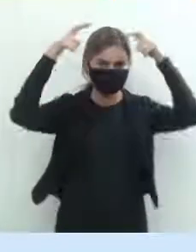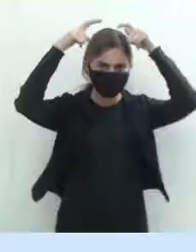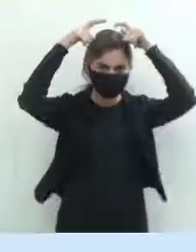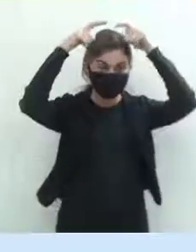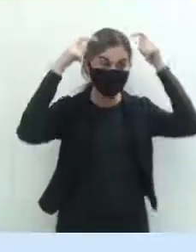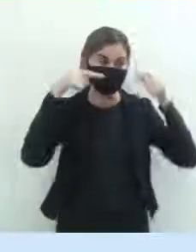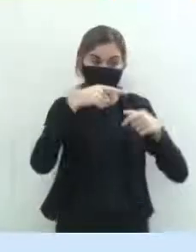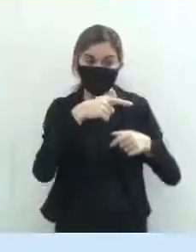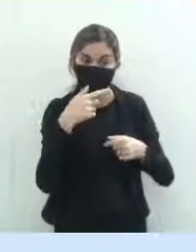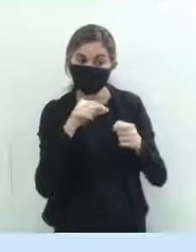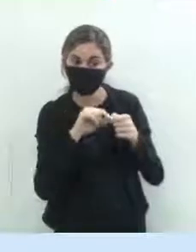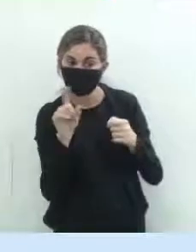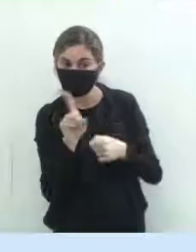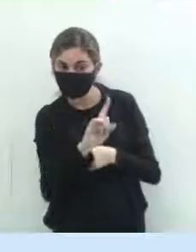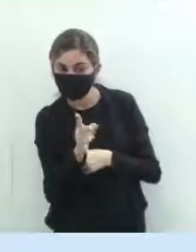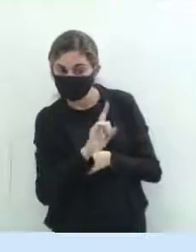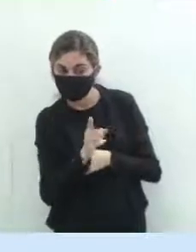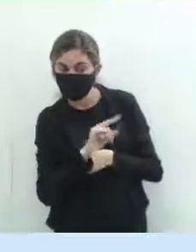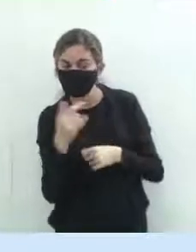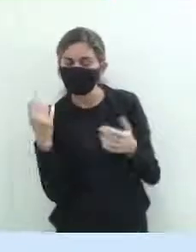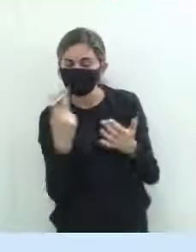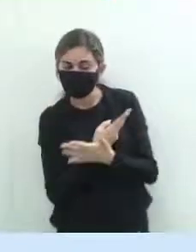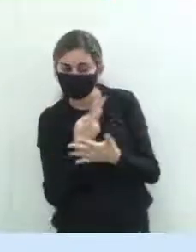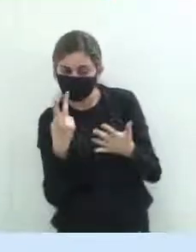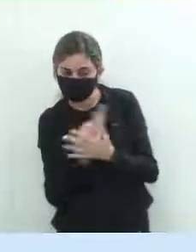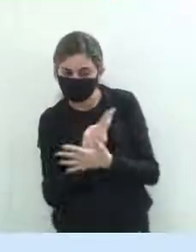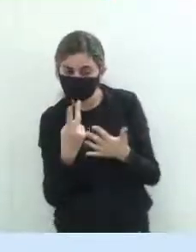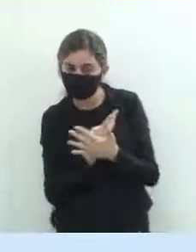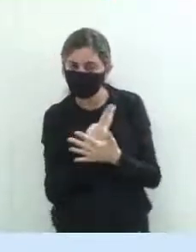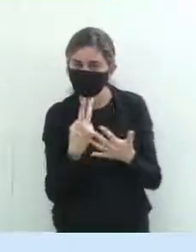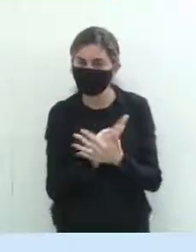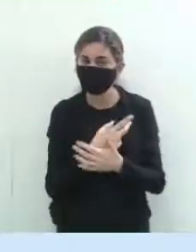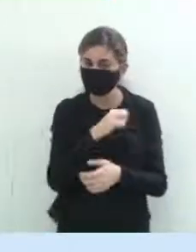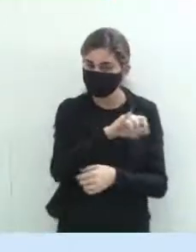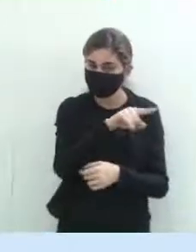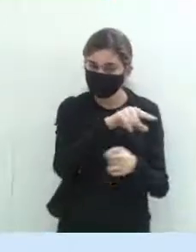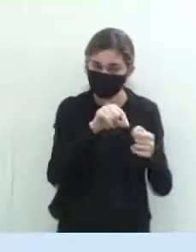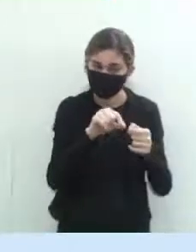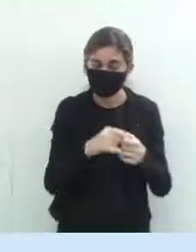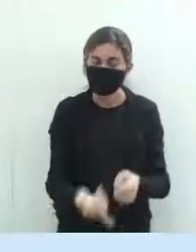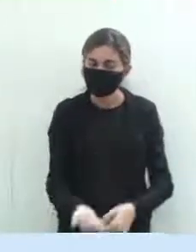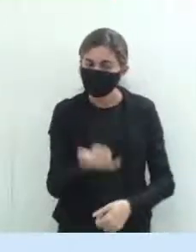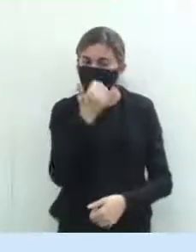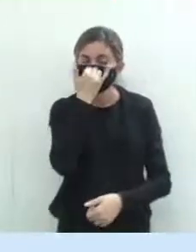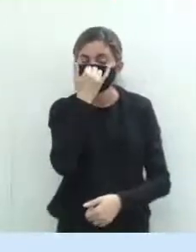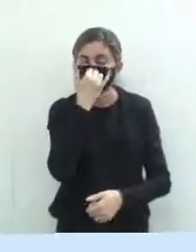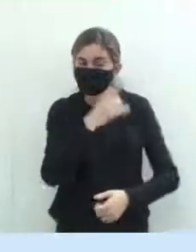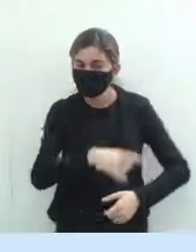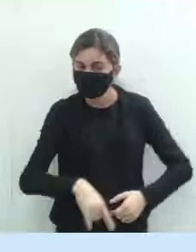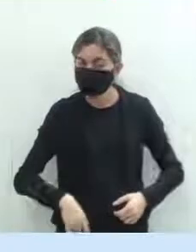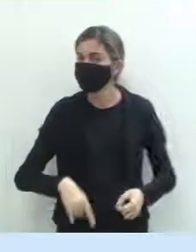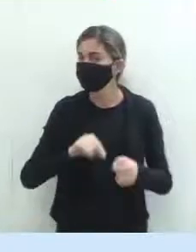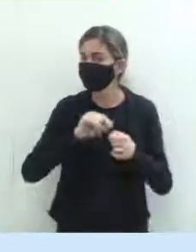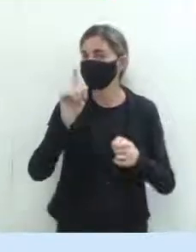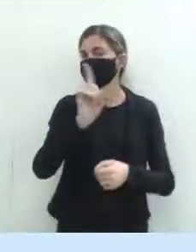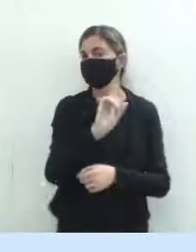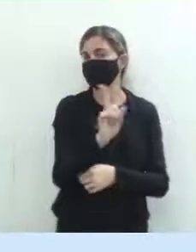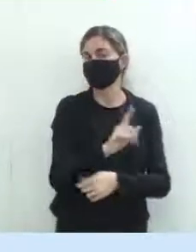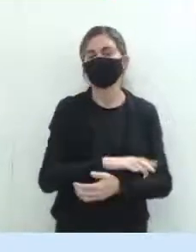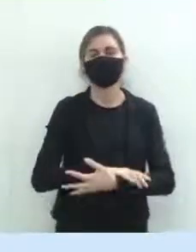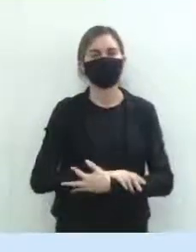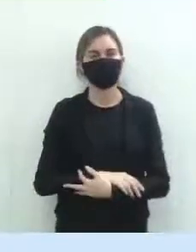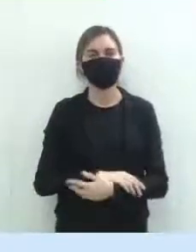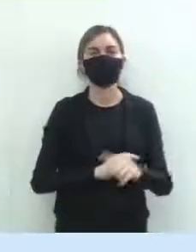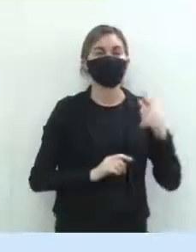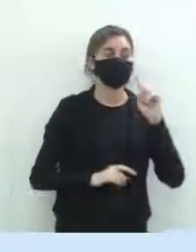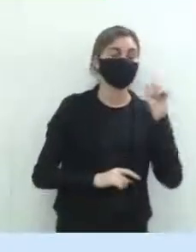não faça, isso é errado. Se você fizer, vai se prejudicar. Faça não.